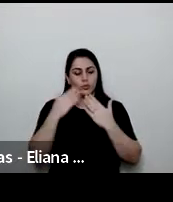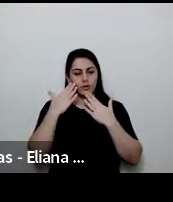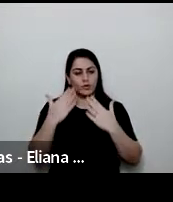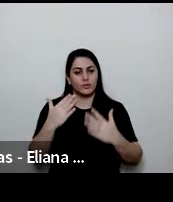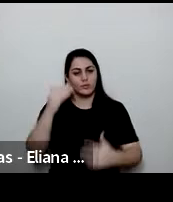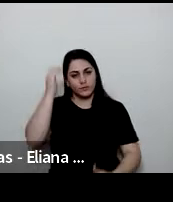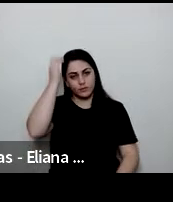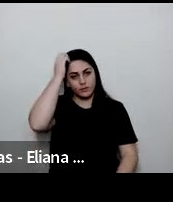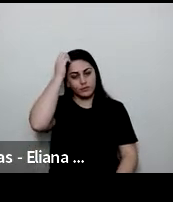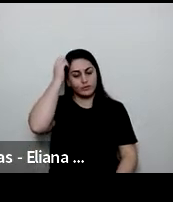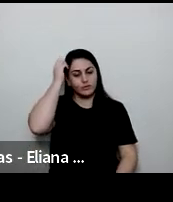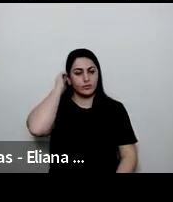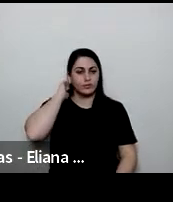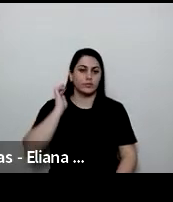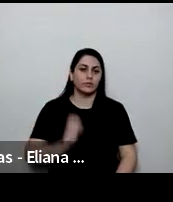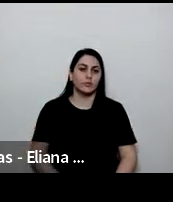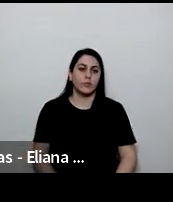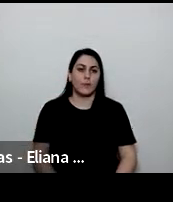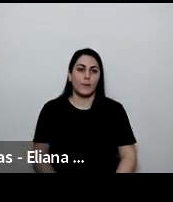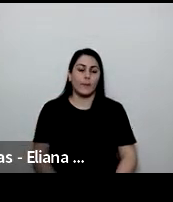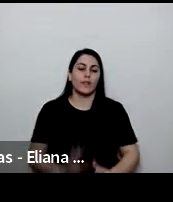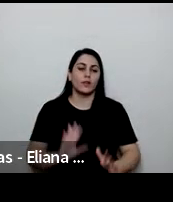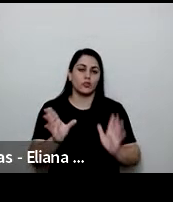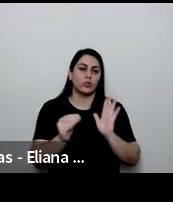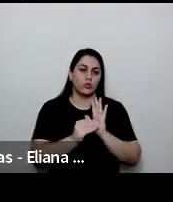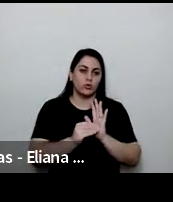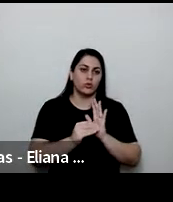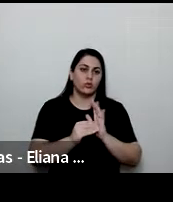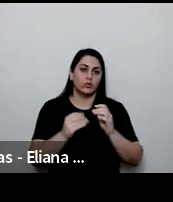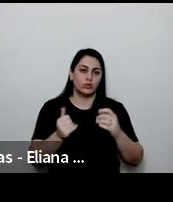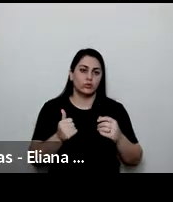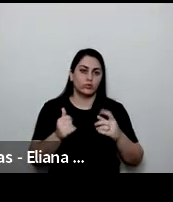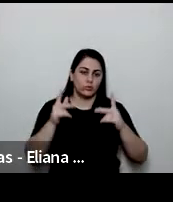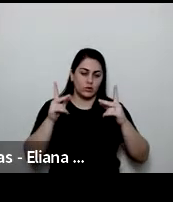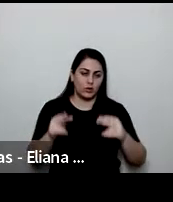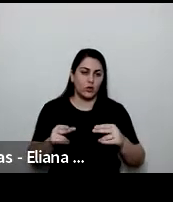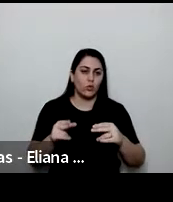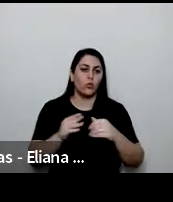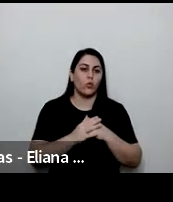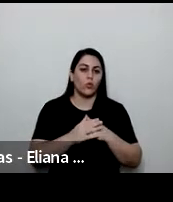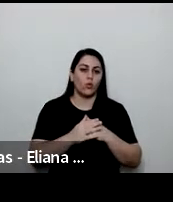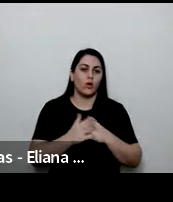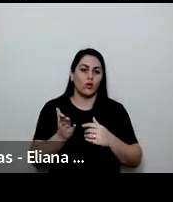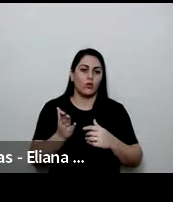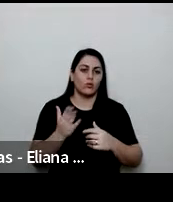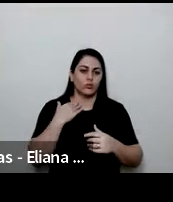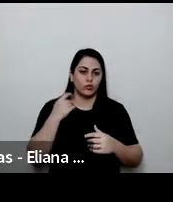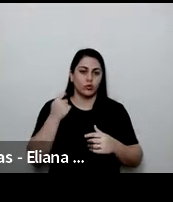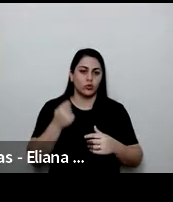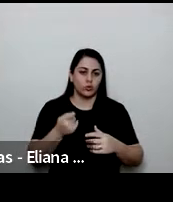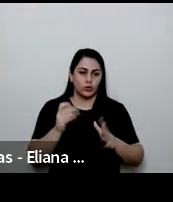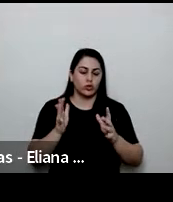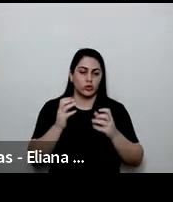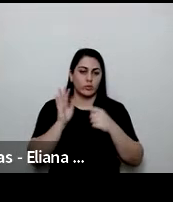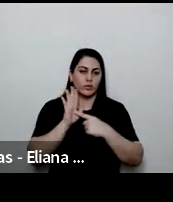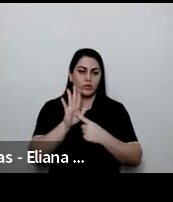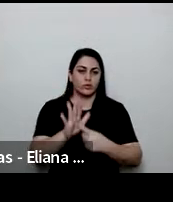brigada foi registrado de acordo com o que vossa excelência concluiu que